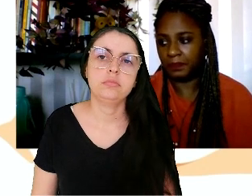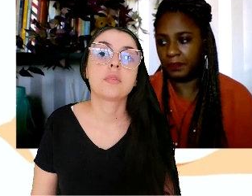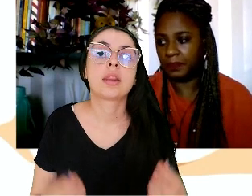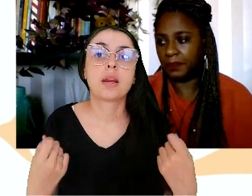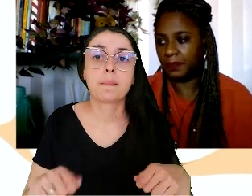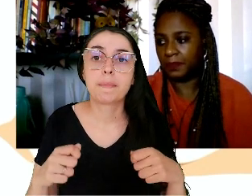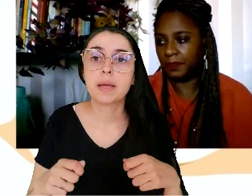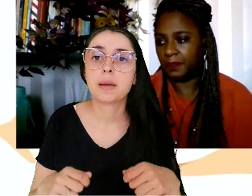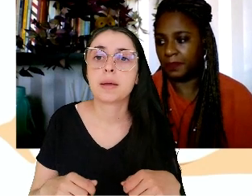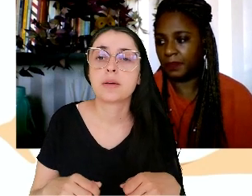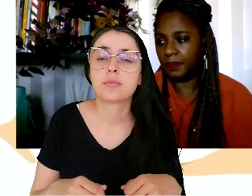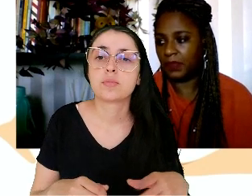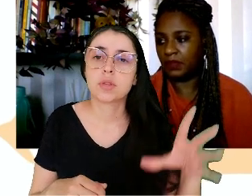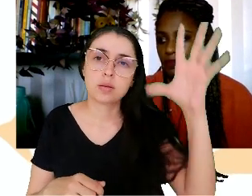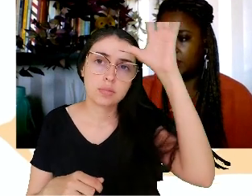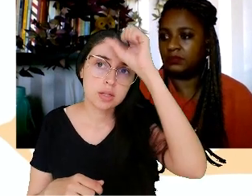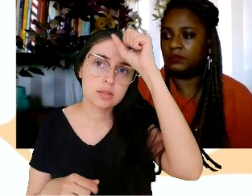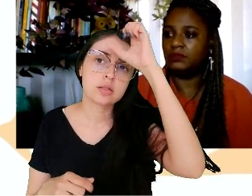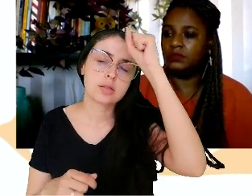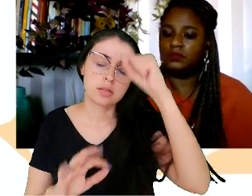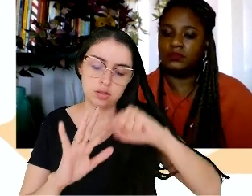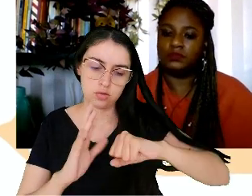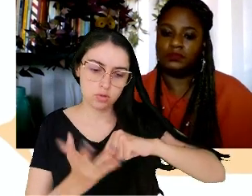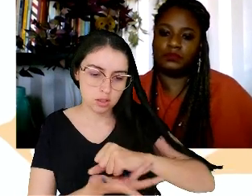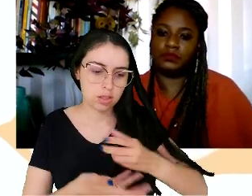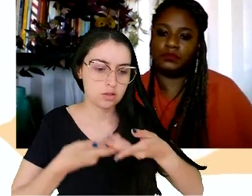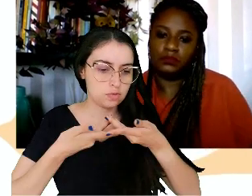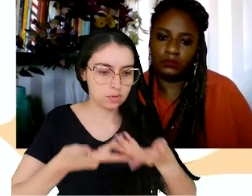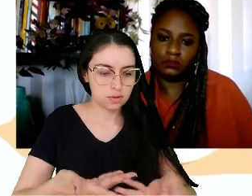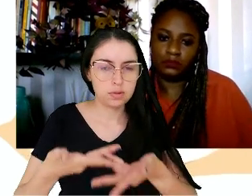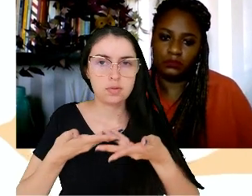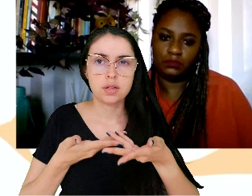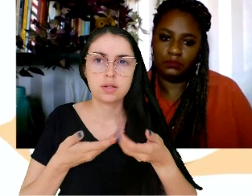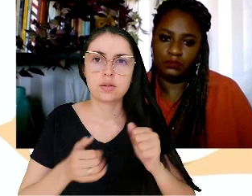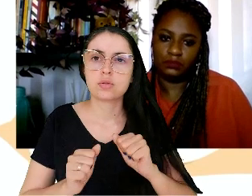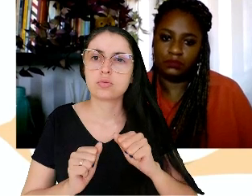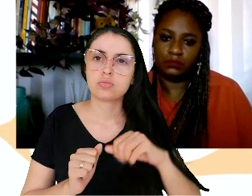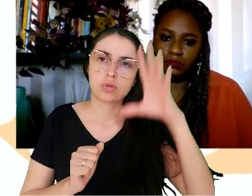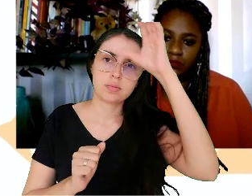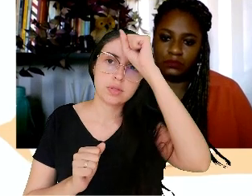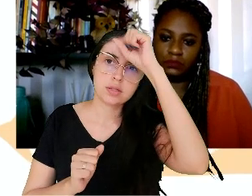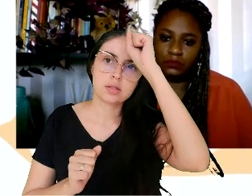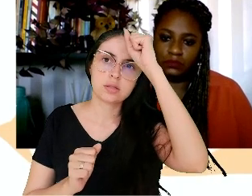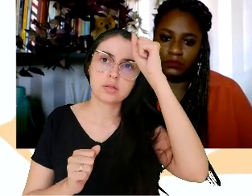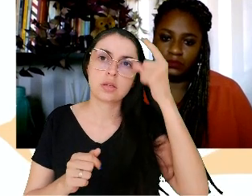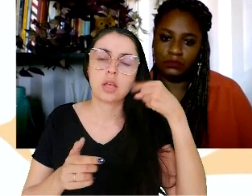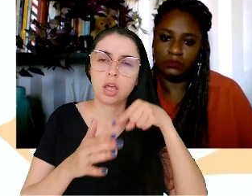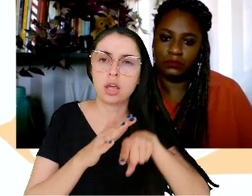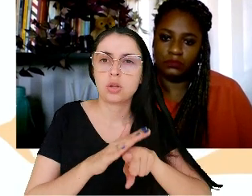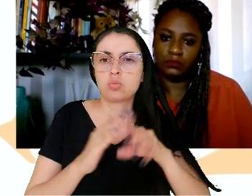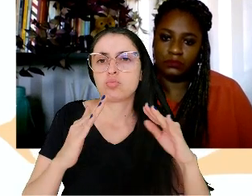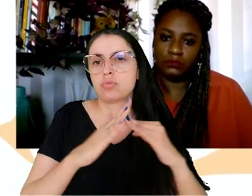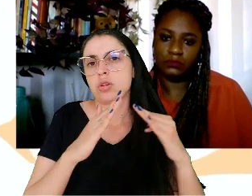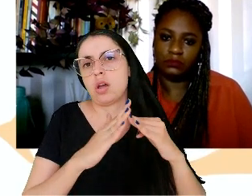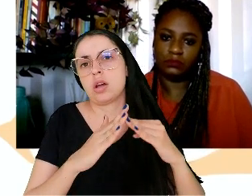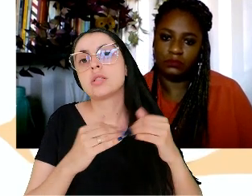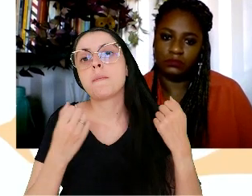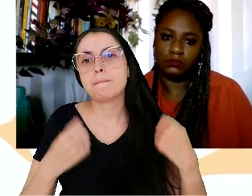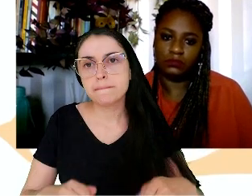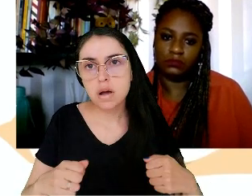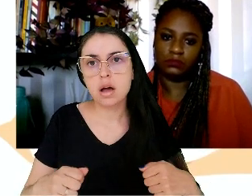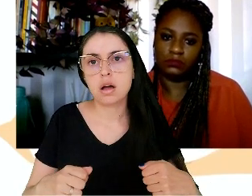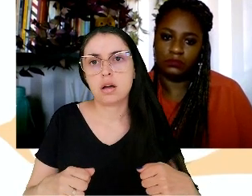muito também do aprendizado que essa pandemia vai nos trazer. O aprendizado de que dentro das casas